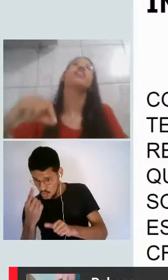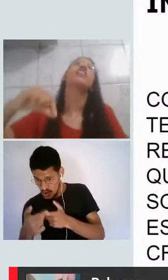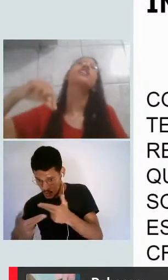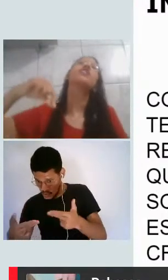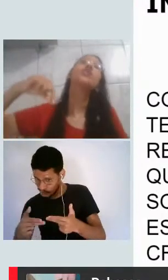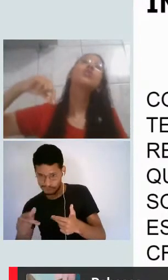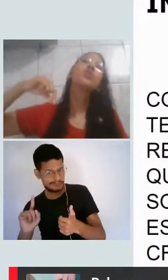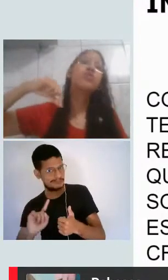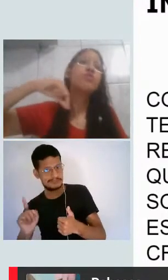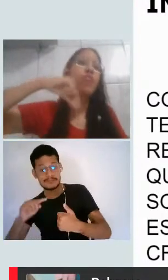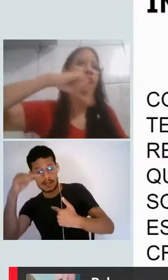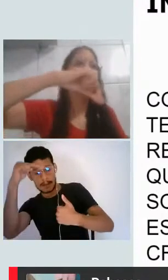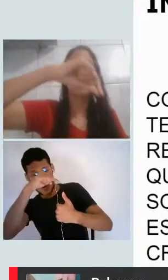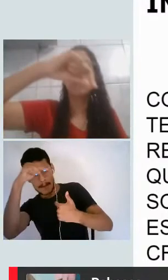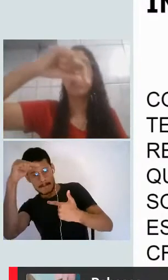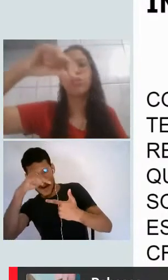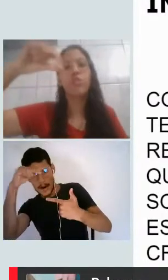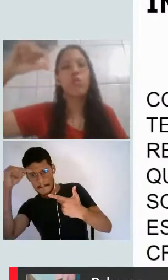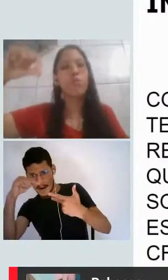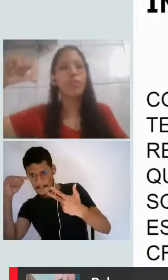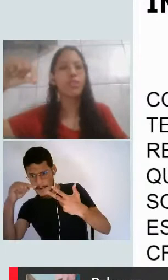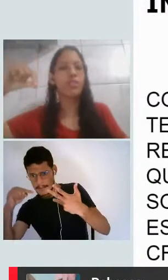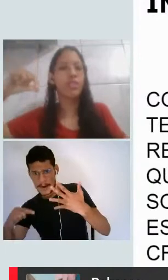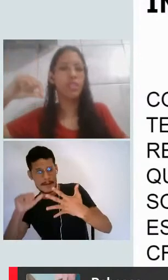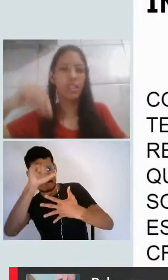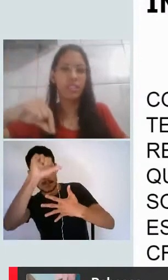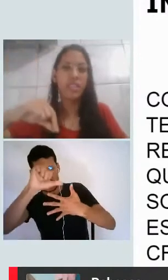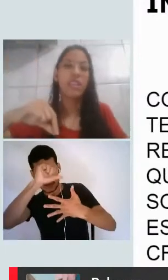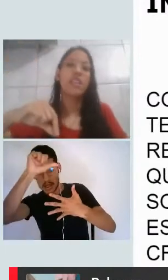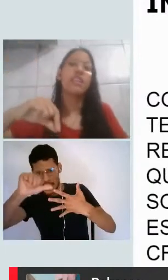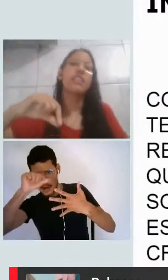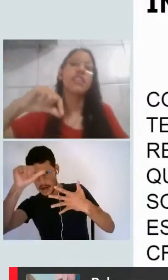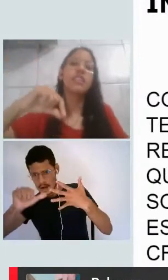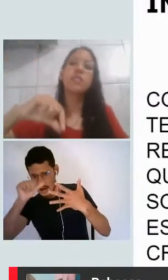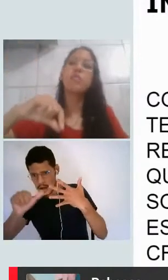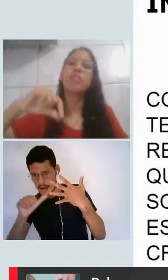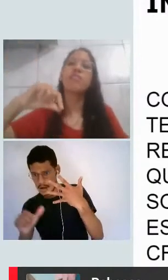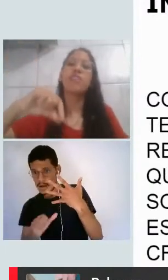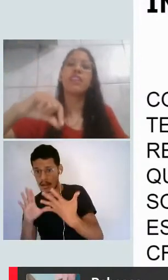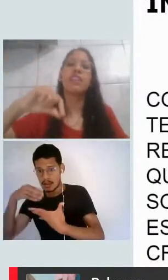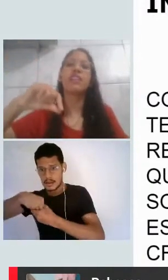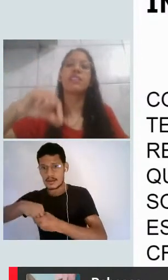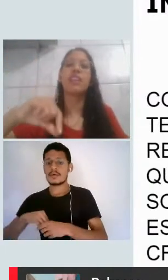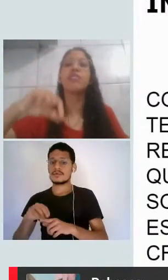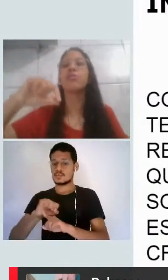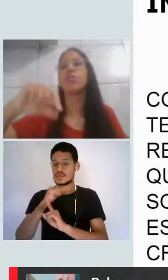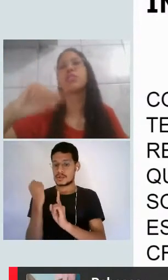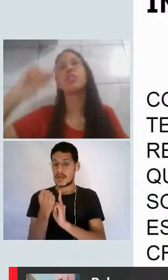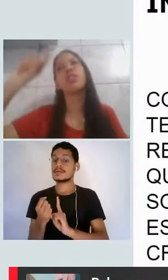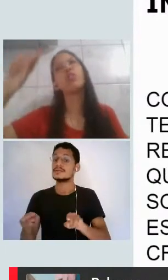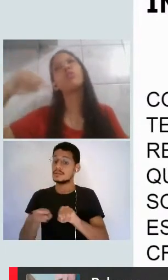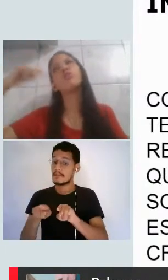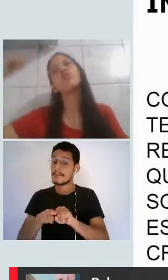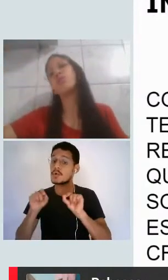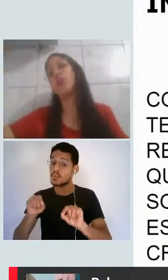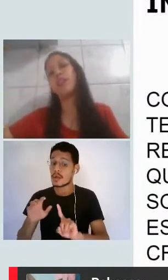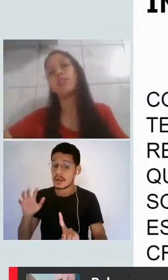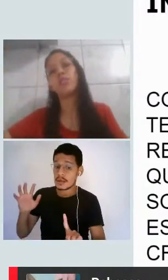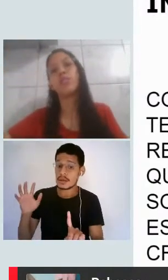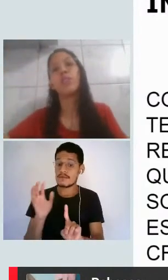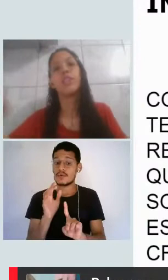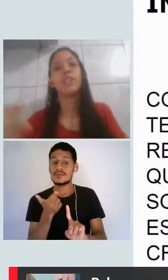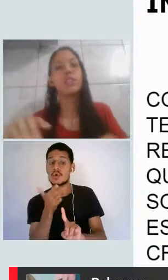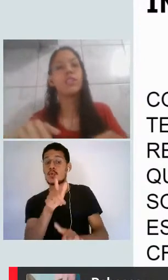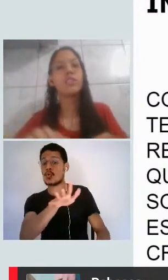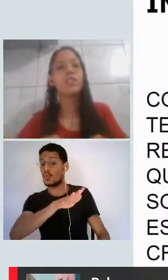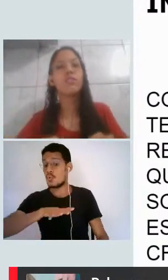transformar vários elementos que compõem a sociedade e ela também vai acarretar influência em outros